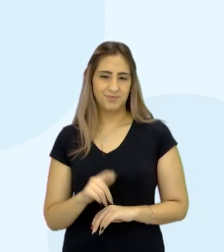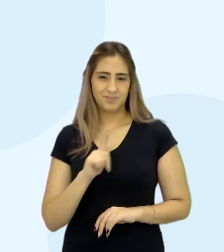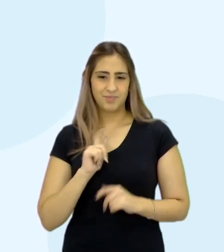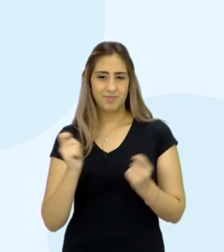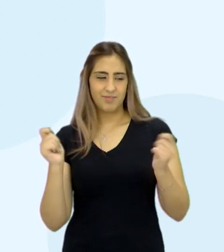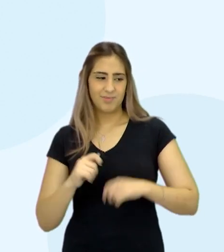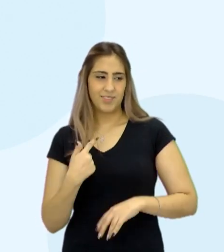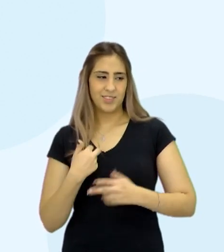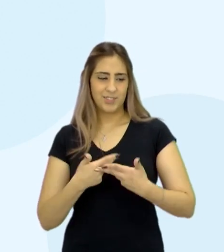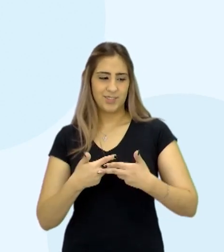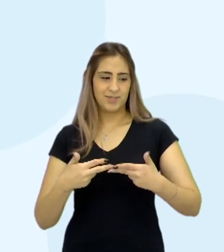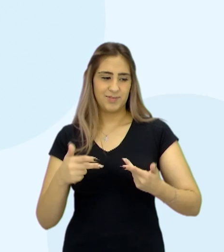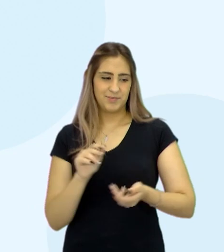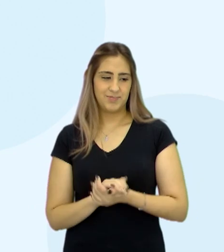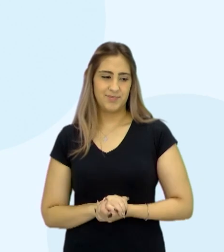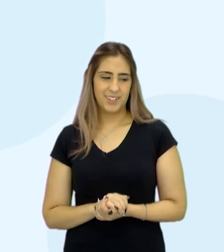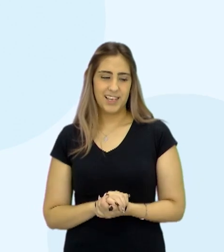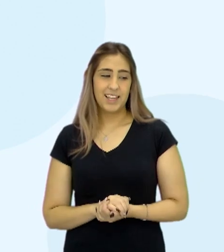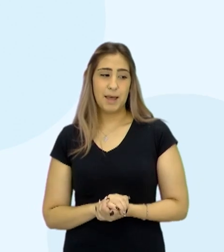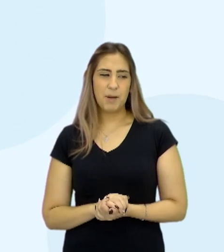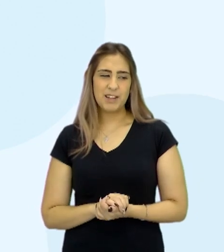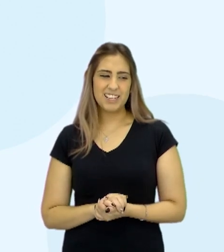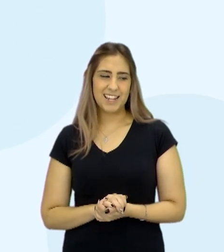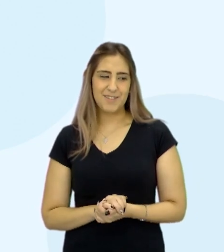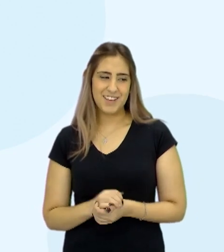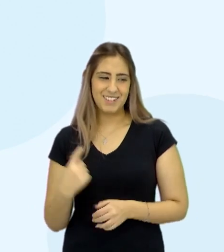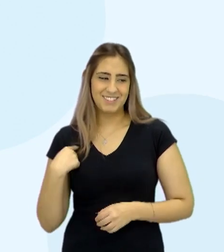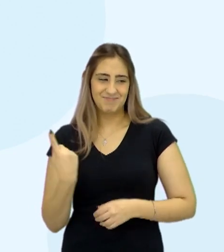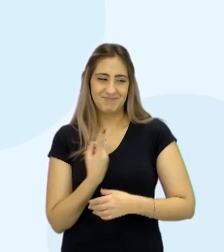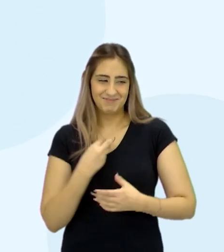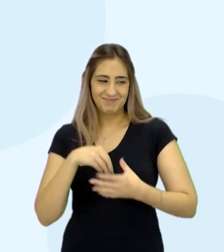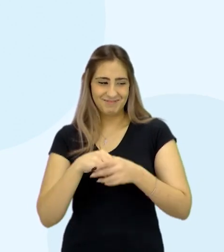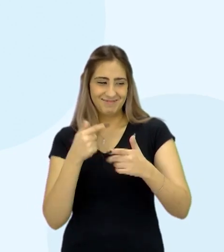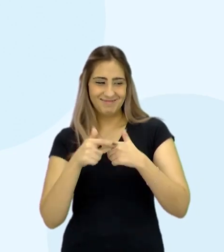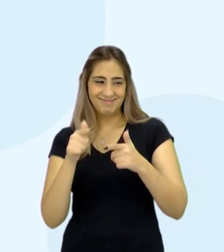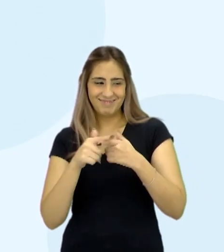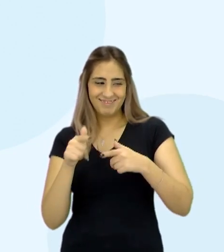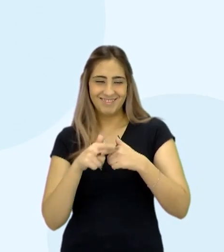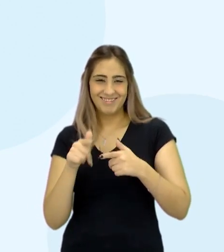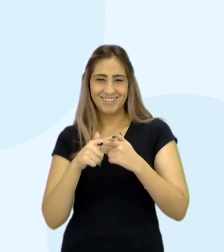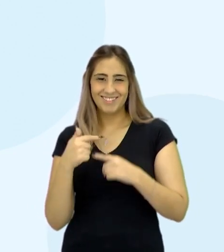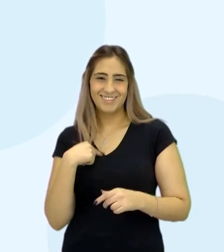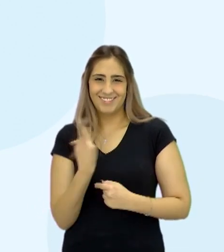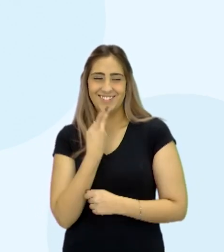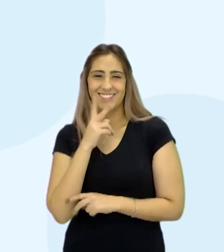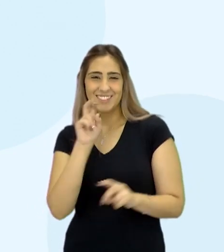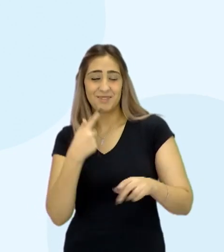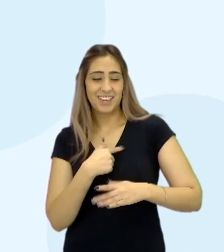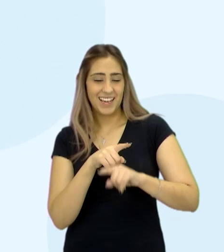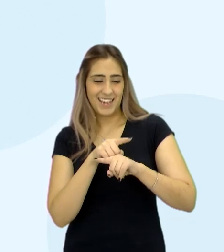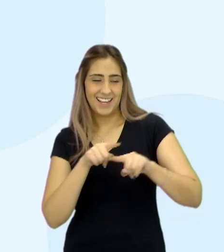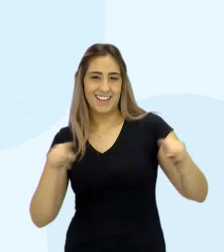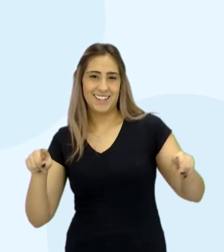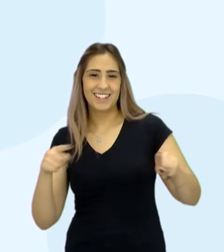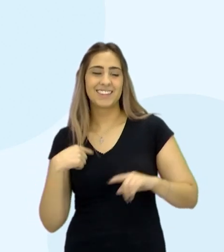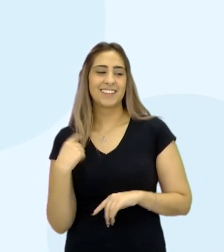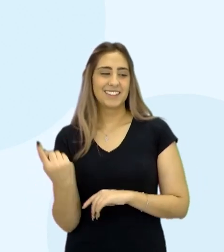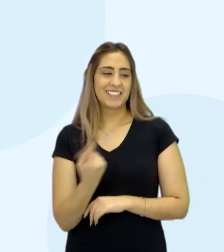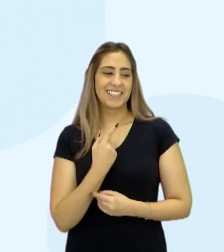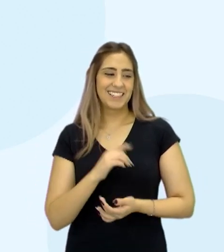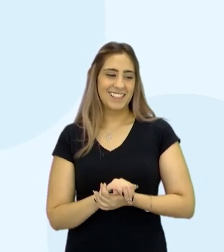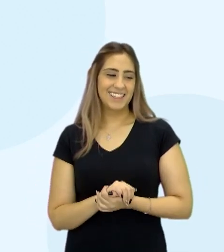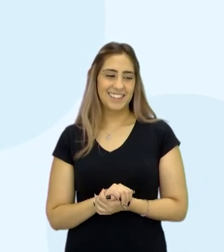proporcionalidades de alguns polígonos, no caso dos triângulos. Então, hoje nós vamos falar um pouquinho sobre retas, no caso, não as